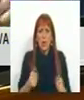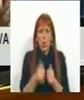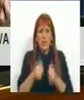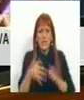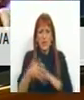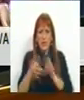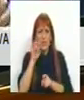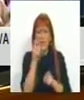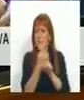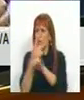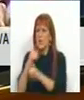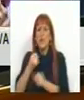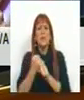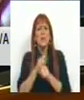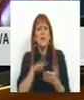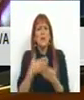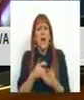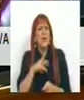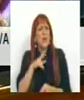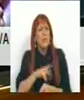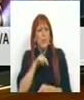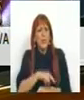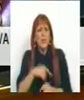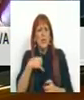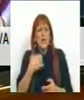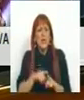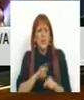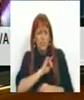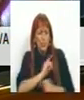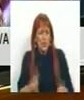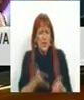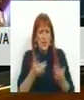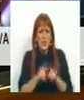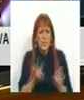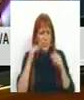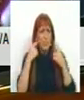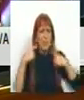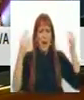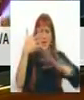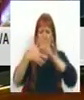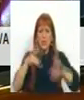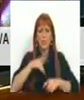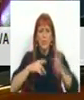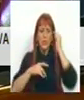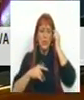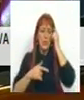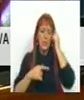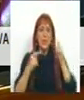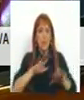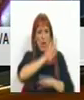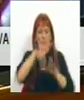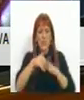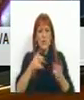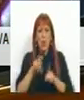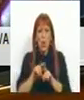das indústrias de defesa, que papel está reservado para o Estado no sentido de potenciar e projetar as indústrias nacionais, quer as